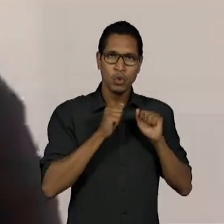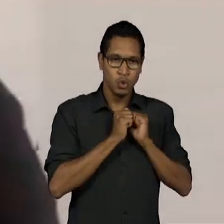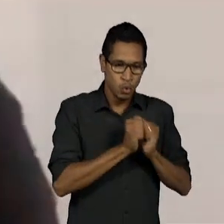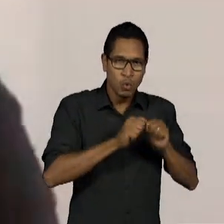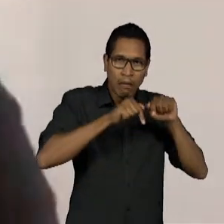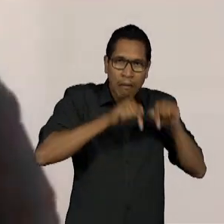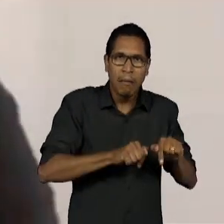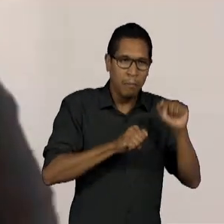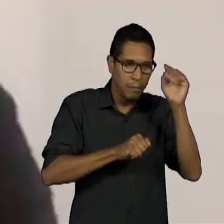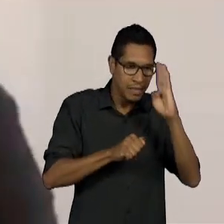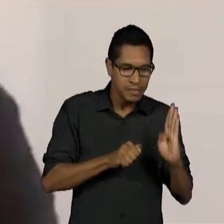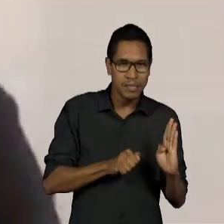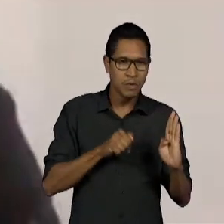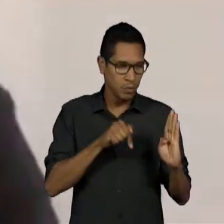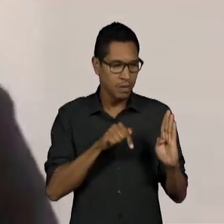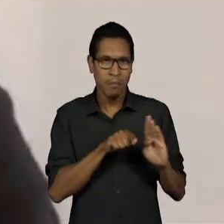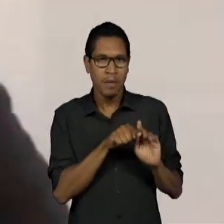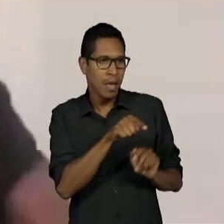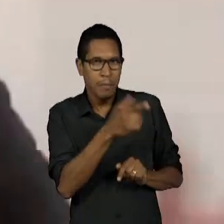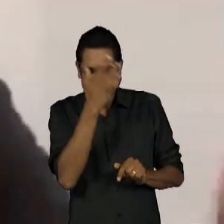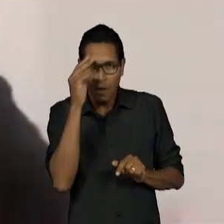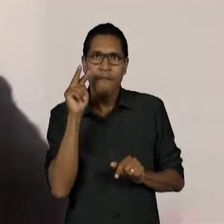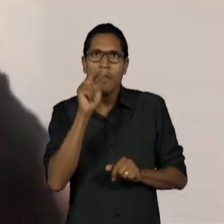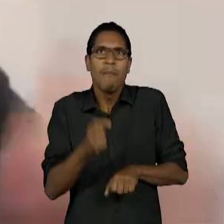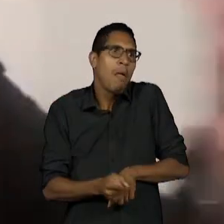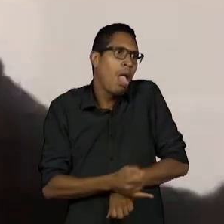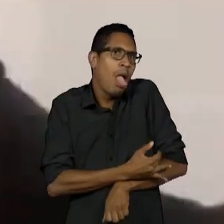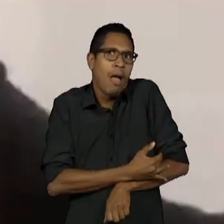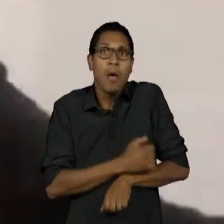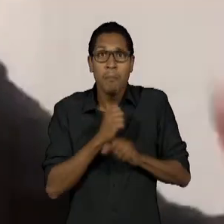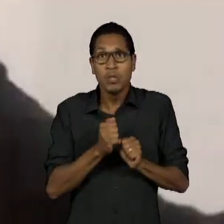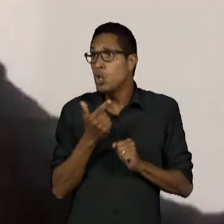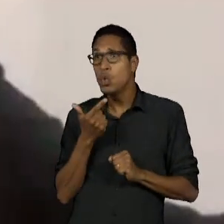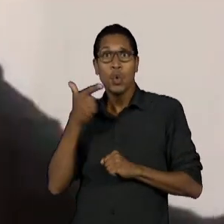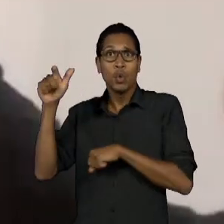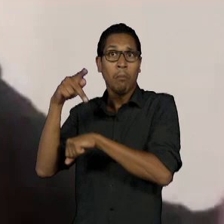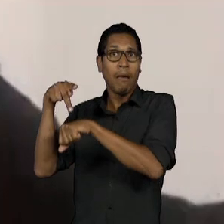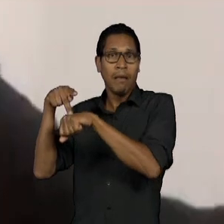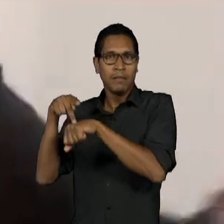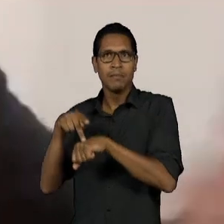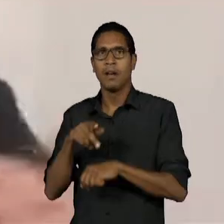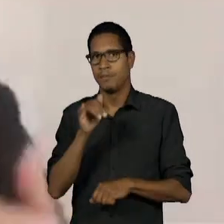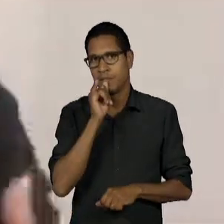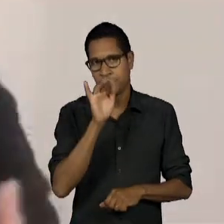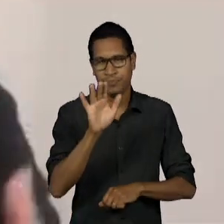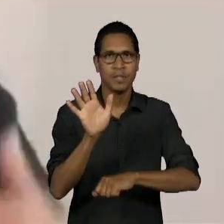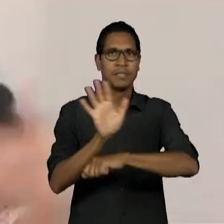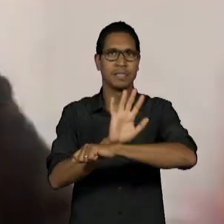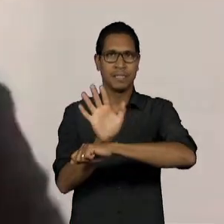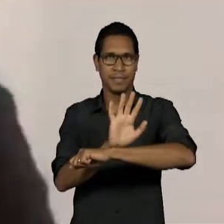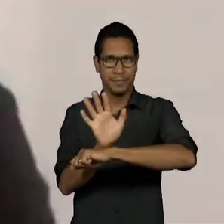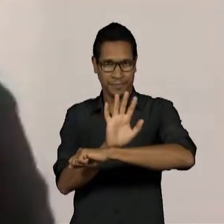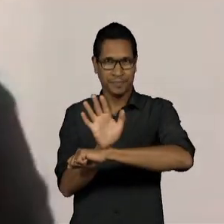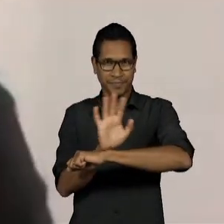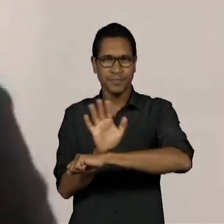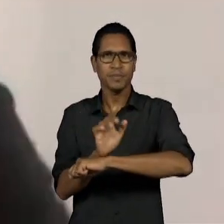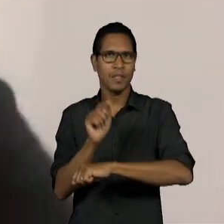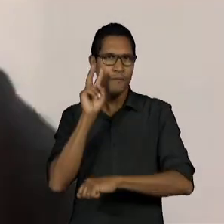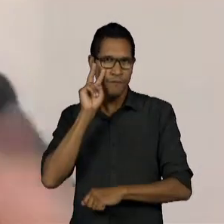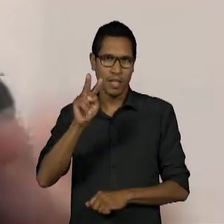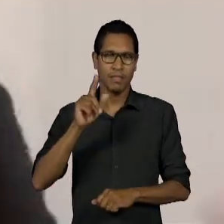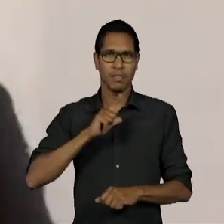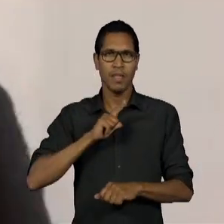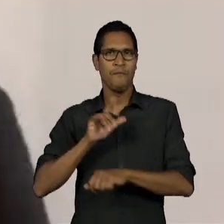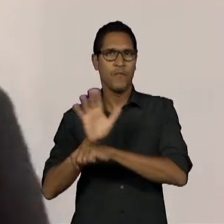emocionar uma pessoa. Você pode, aliás, isso acontece com cinema muito, quando nós assistimos grandes